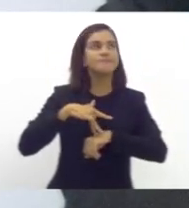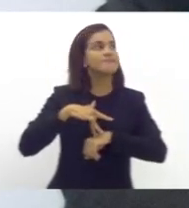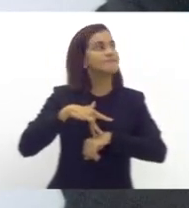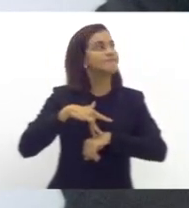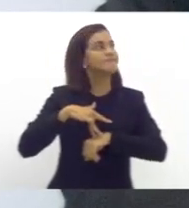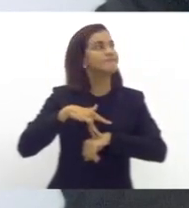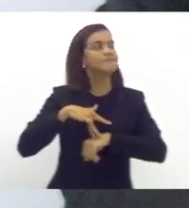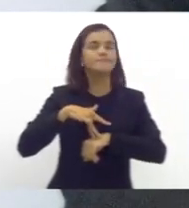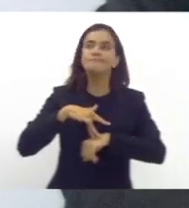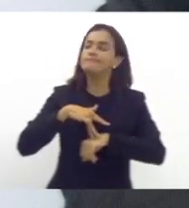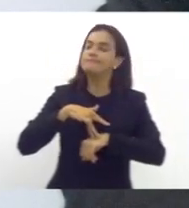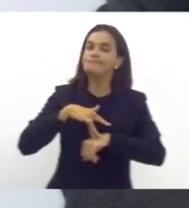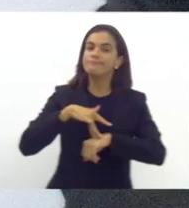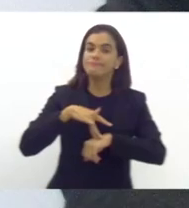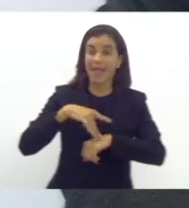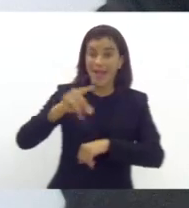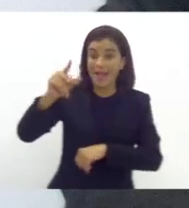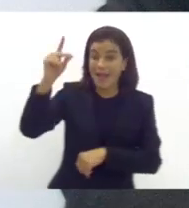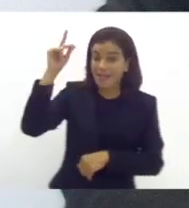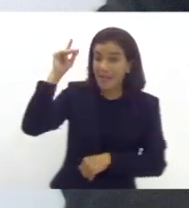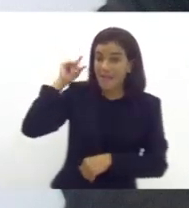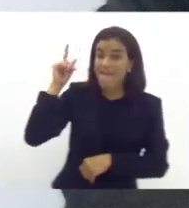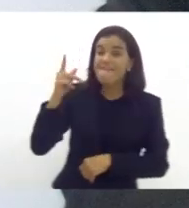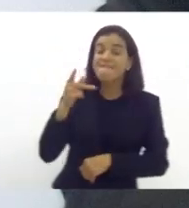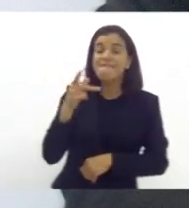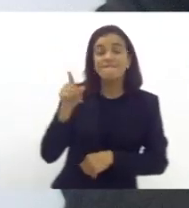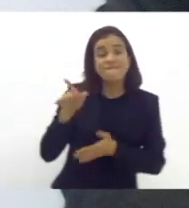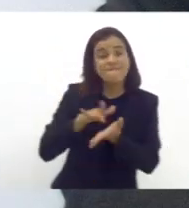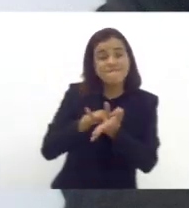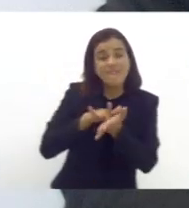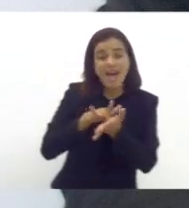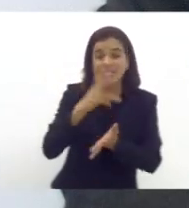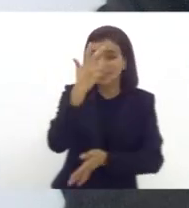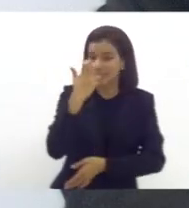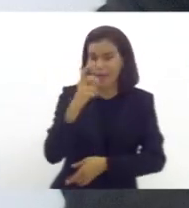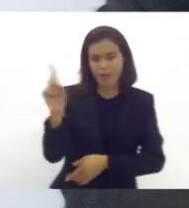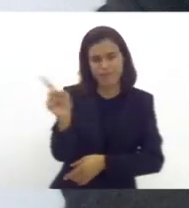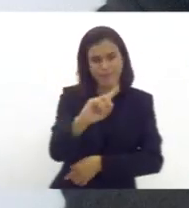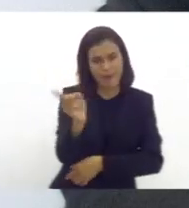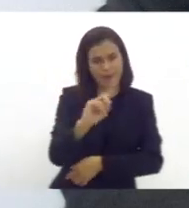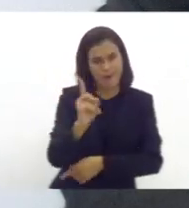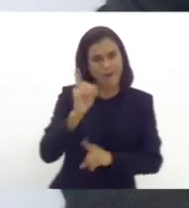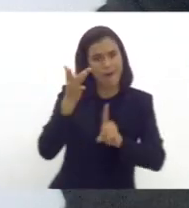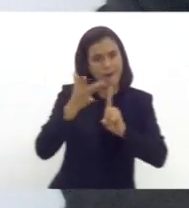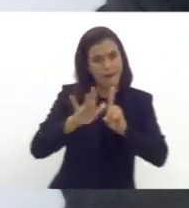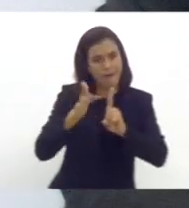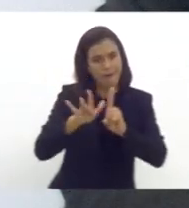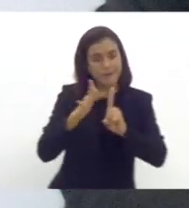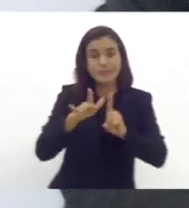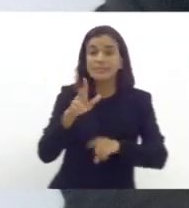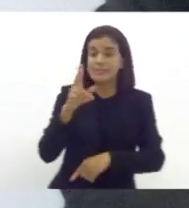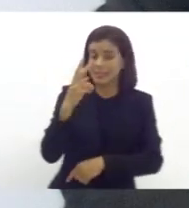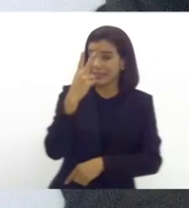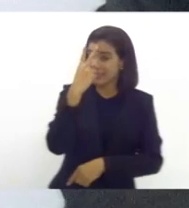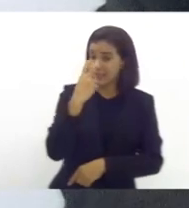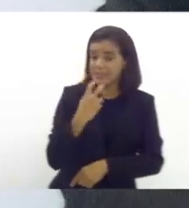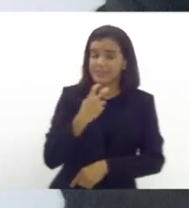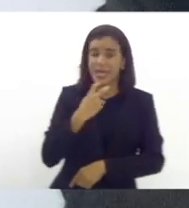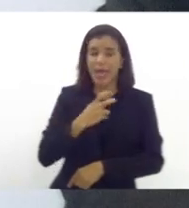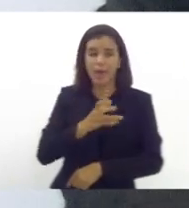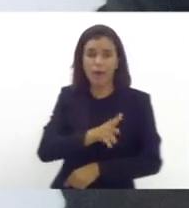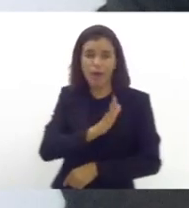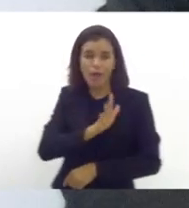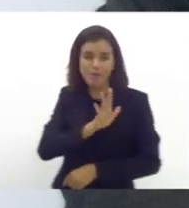anta que antigamente falava se fazem de cego Não se fazem de anta cego não cego vê com coração